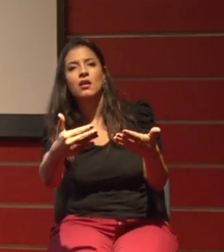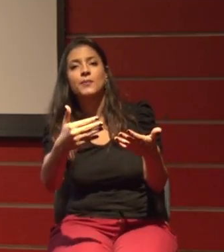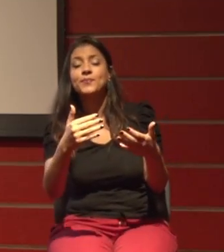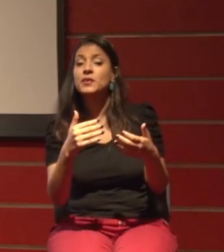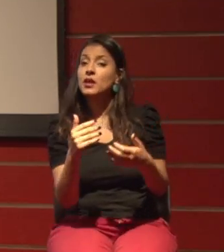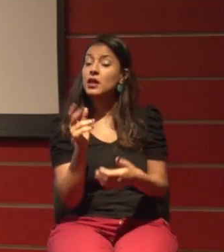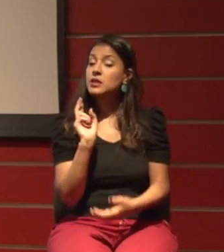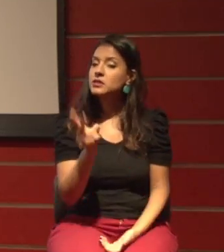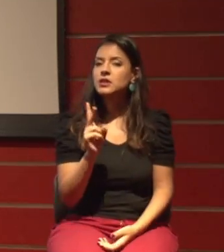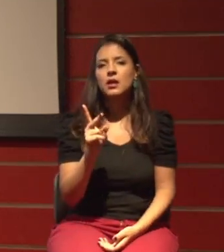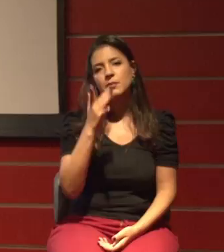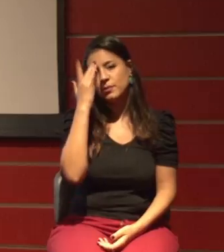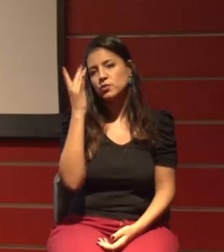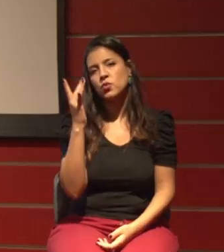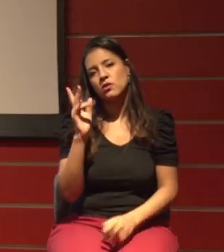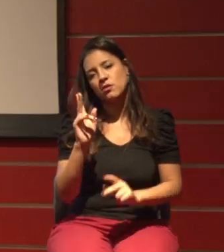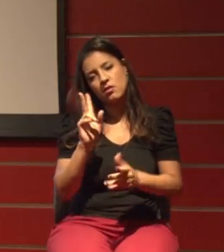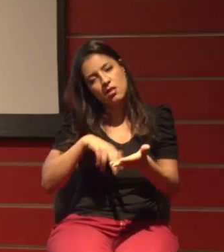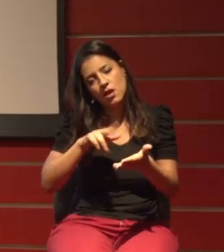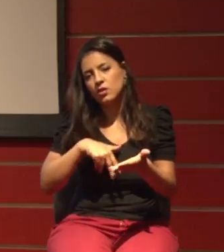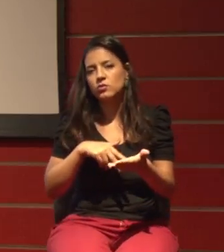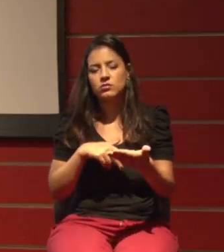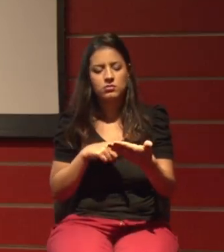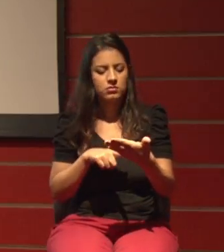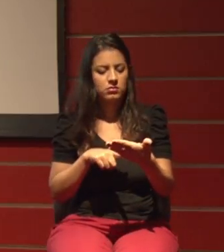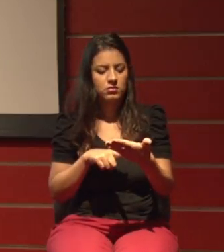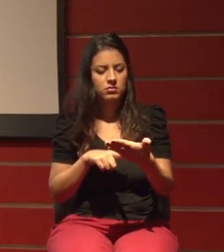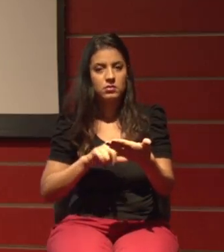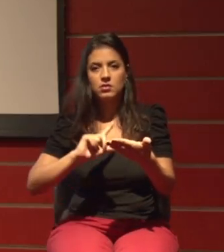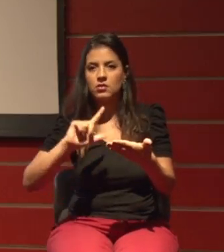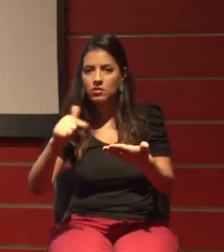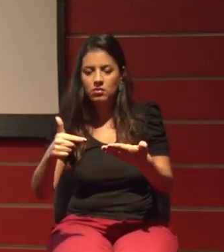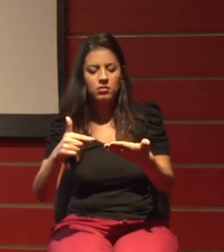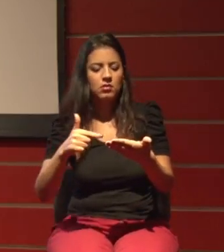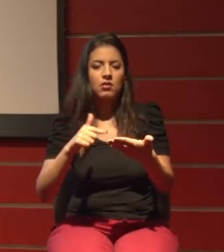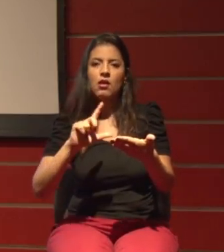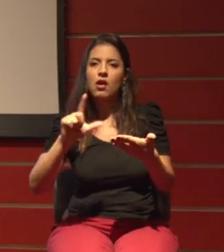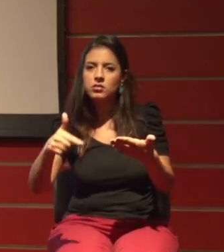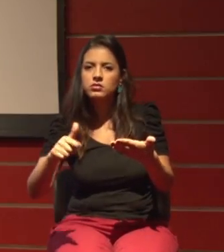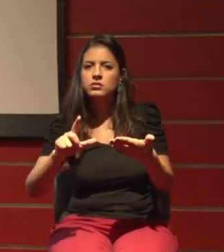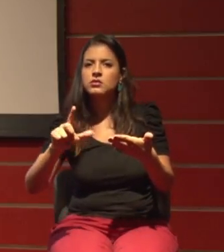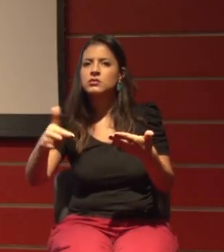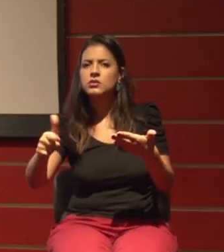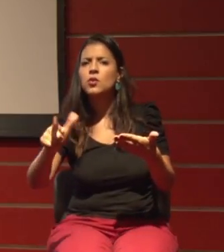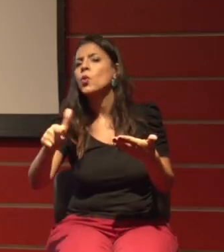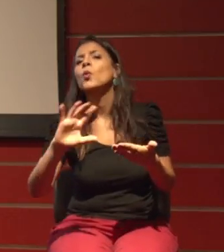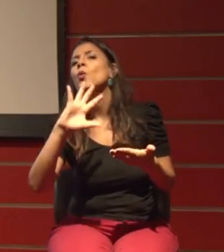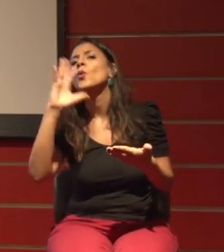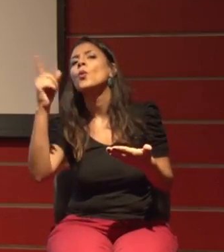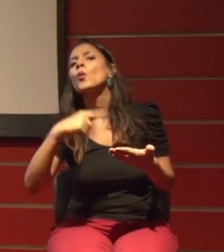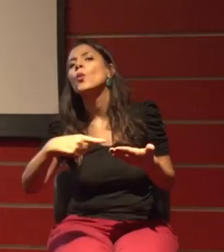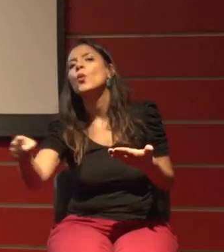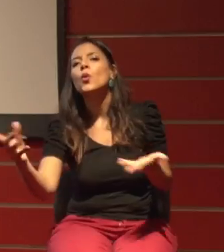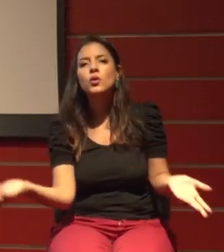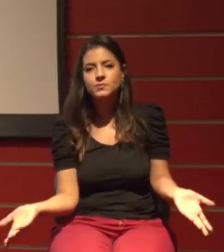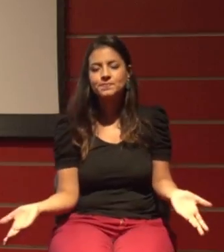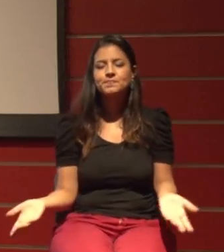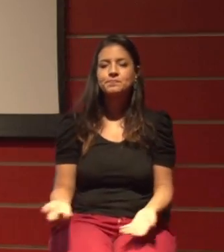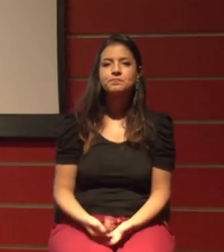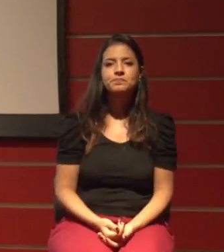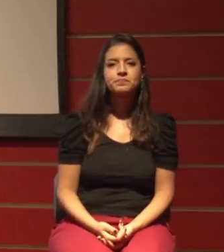fazendo essa pergunta o que que vai acontecer agora uma cena Leva outro Capítulo Leva outro sempre o que que vai acontecer